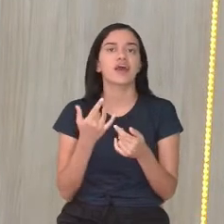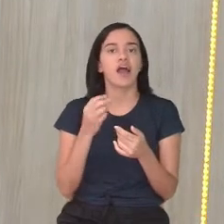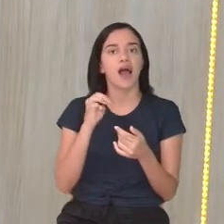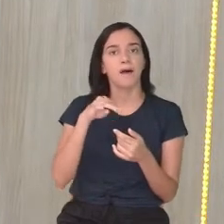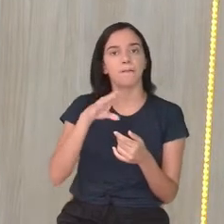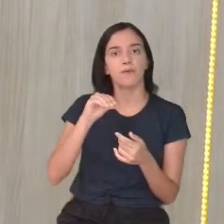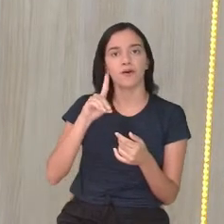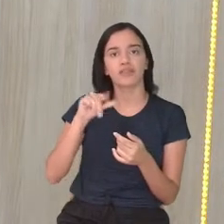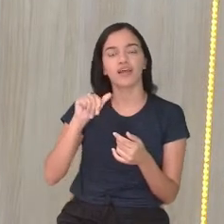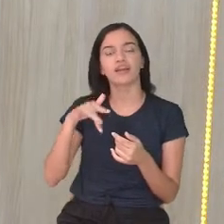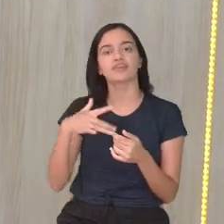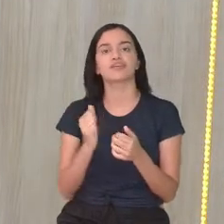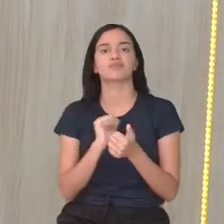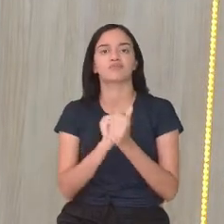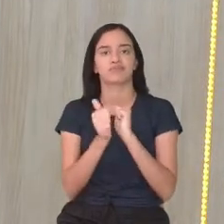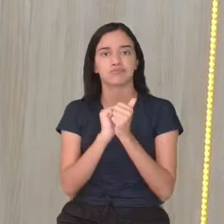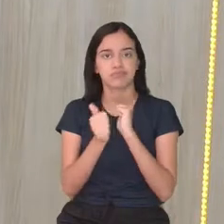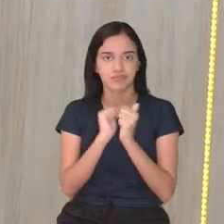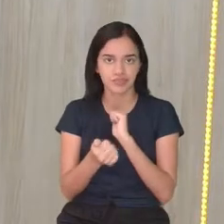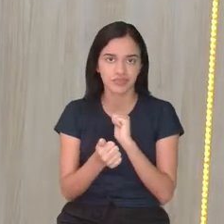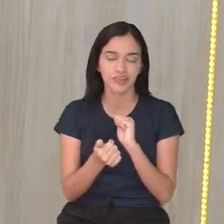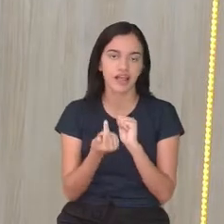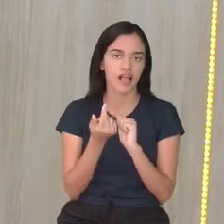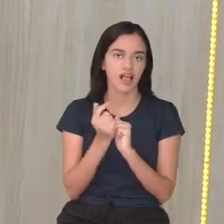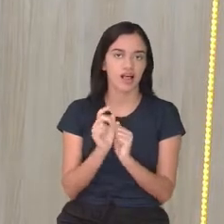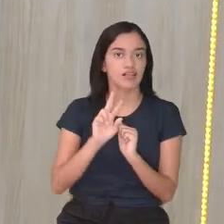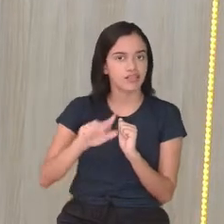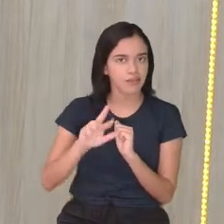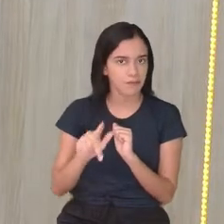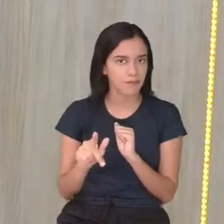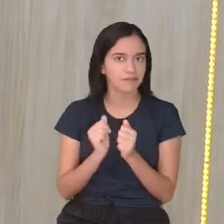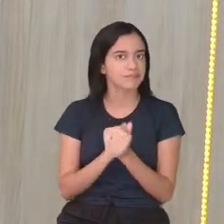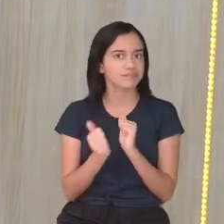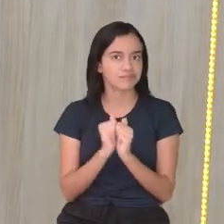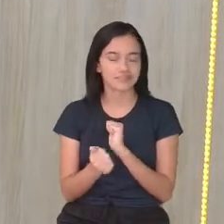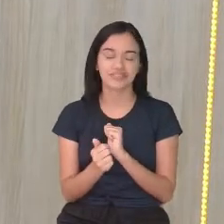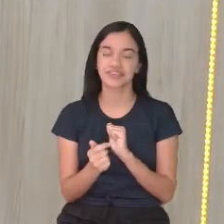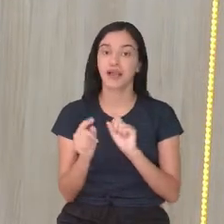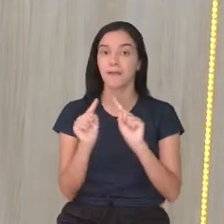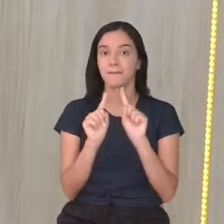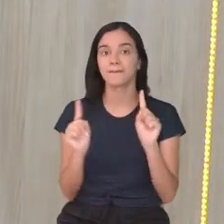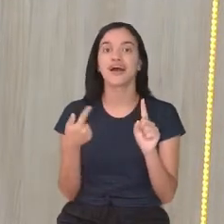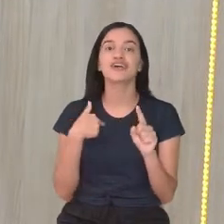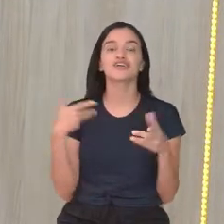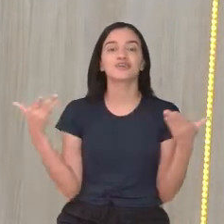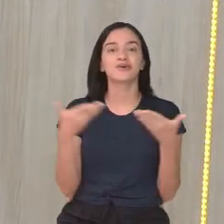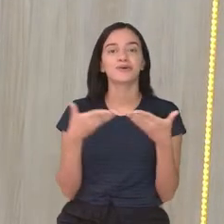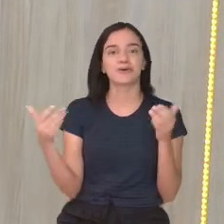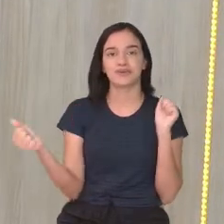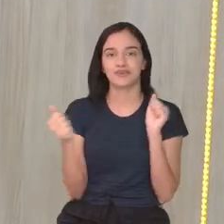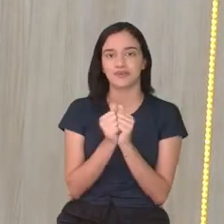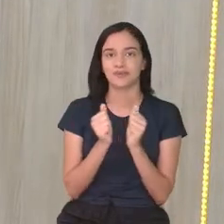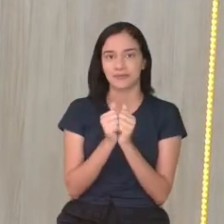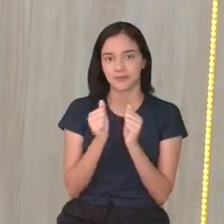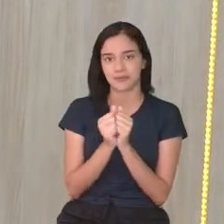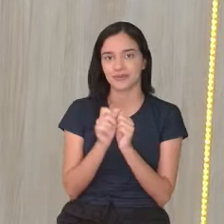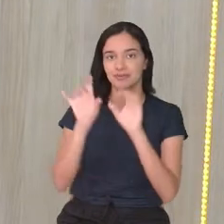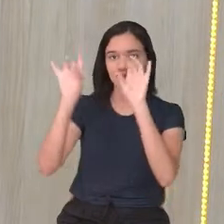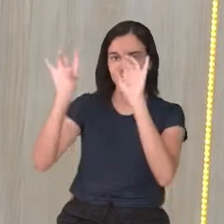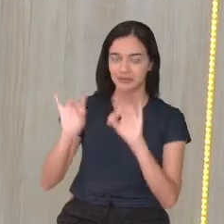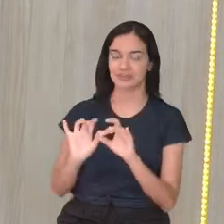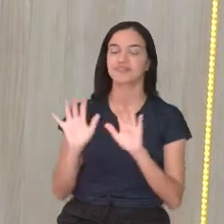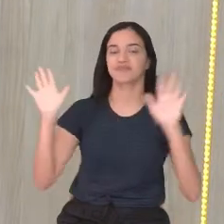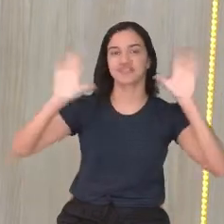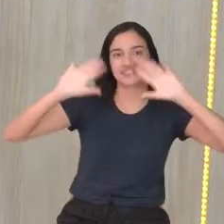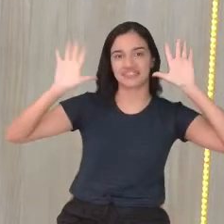né? Esse esporte. Que também não é só esporte, vocês vão ver daqui a pouco. Tá? Mas hoje estou aqui junto com a nossa querida